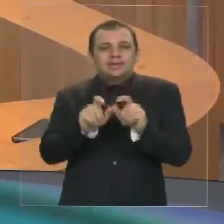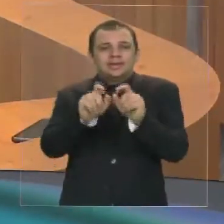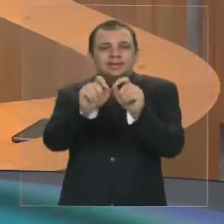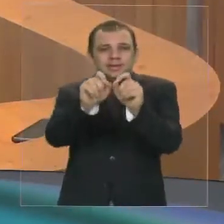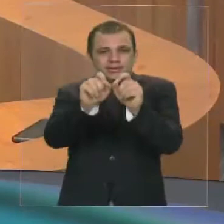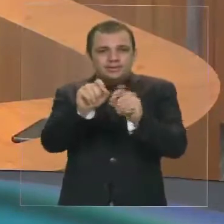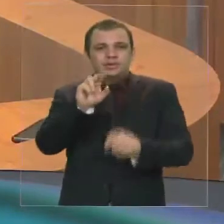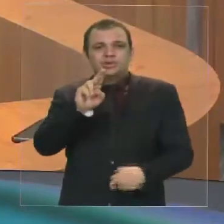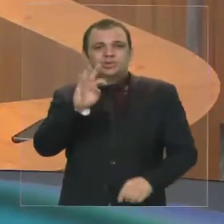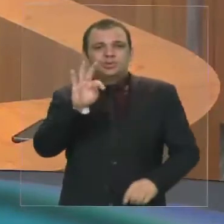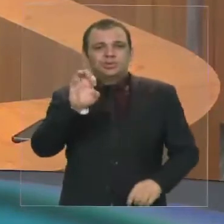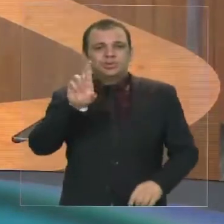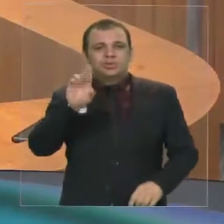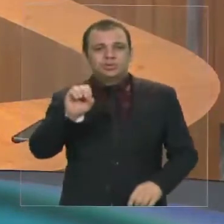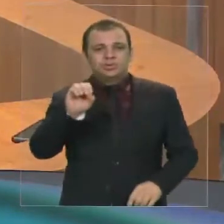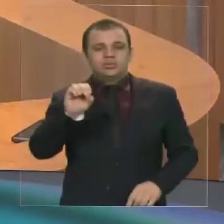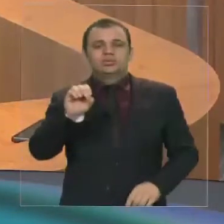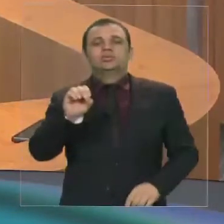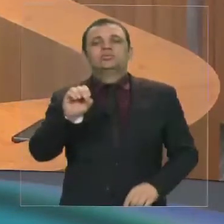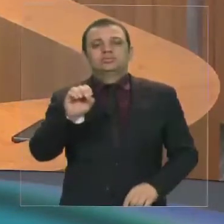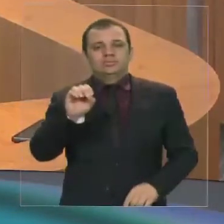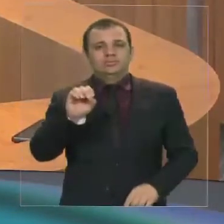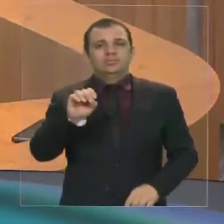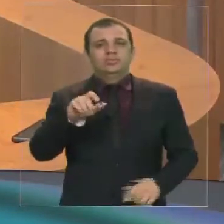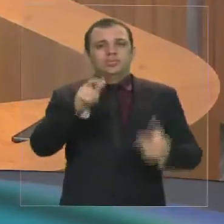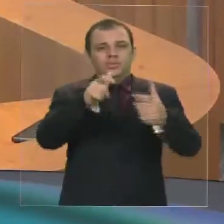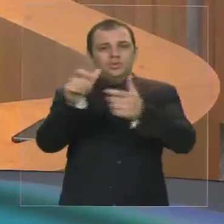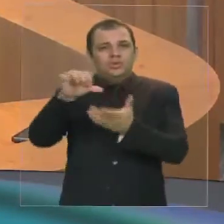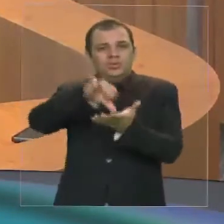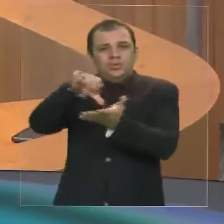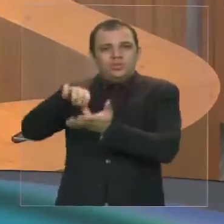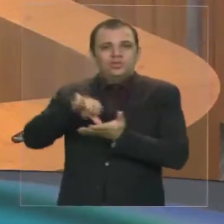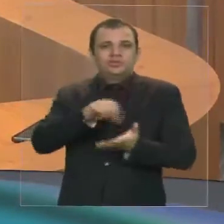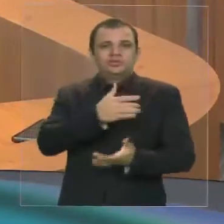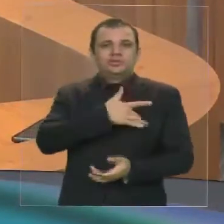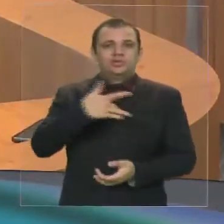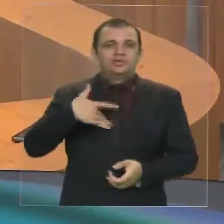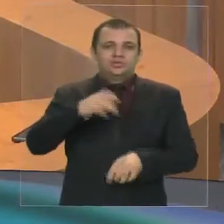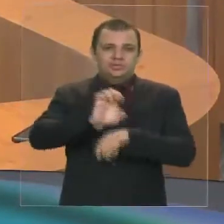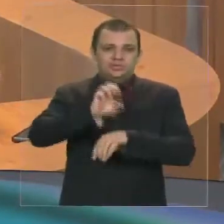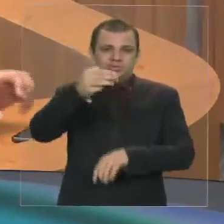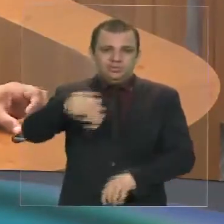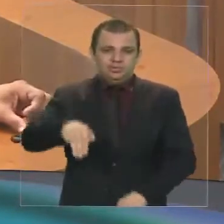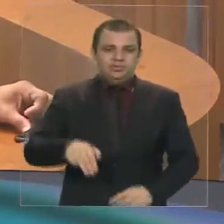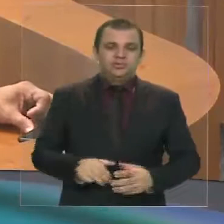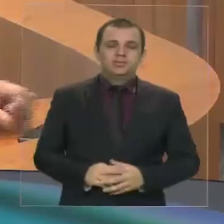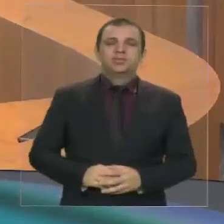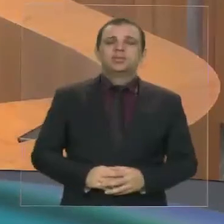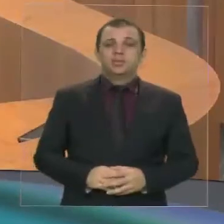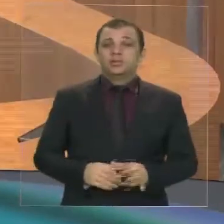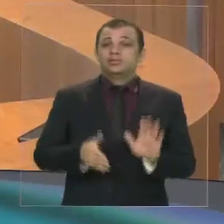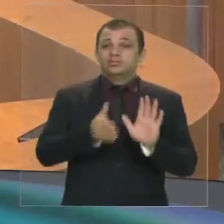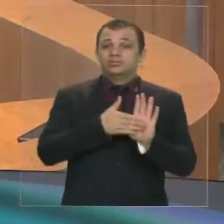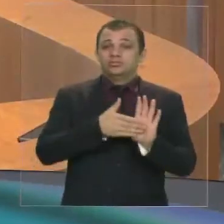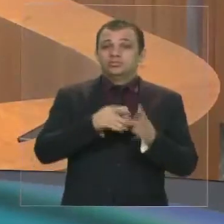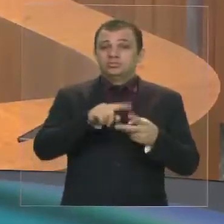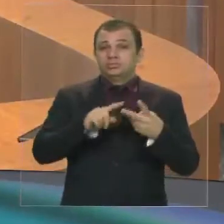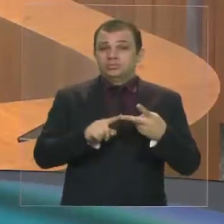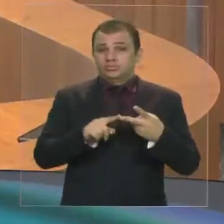Maranhão. Então fizemos essas duas indicações, encaminhando ao governo do Estado do Maranhão, ao governador Flávio